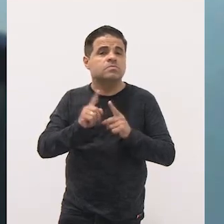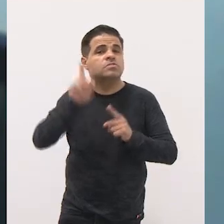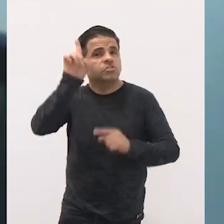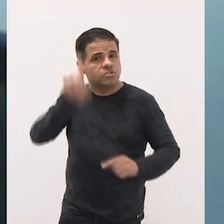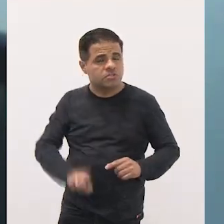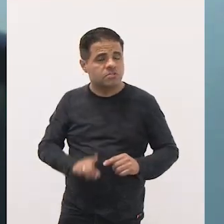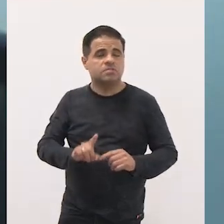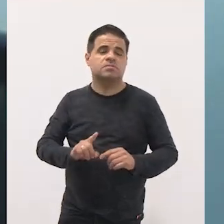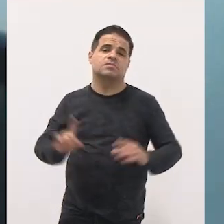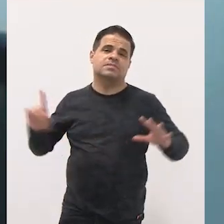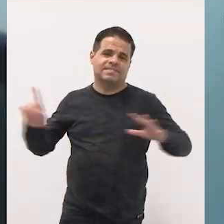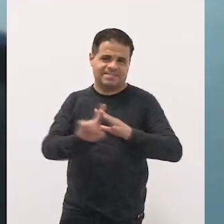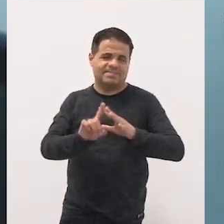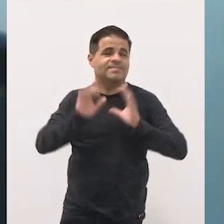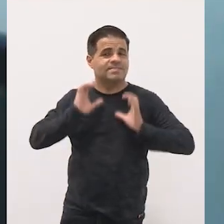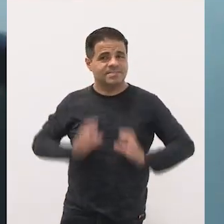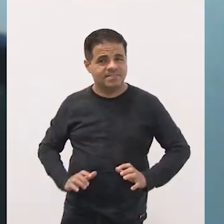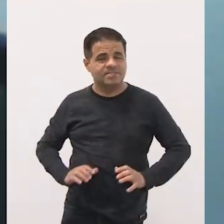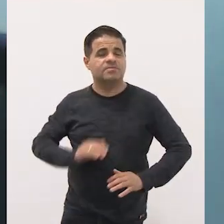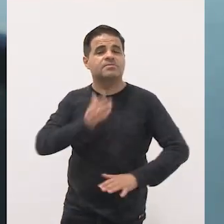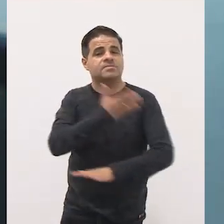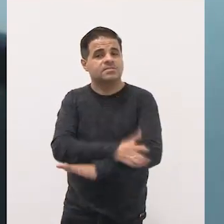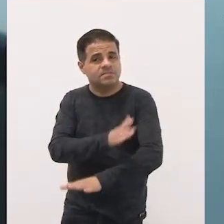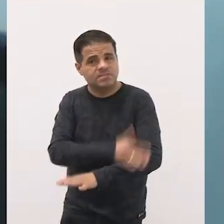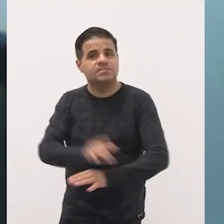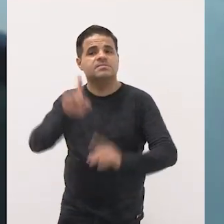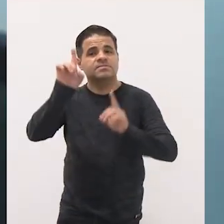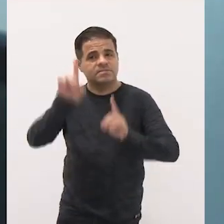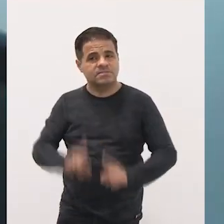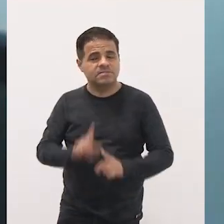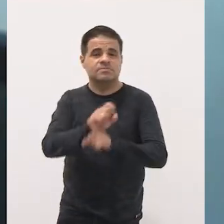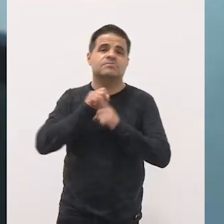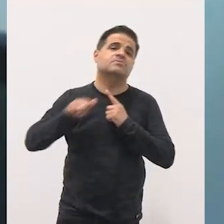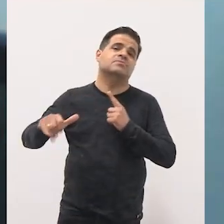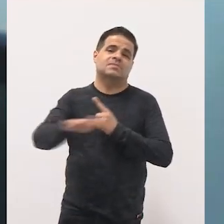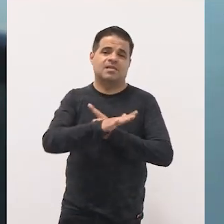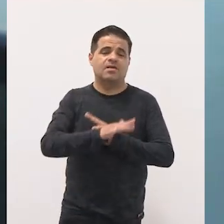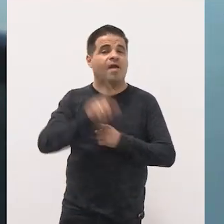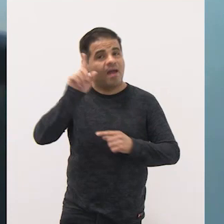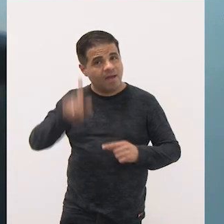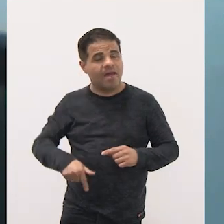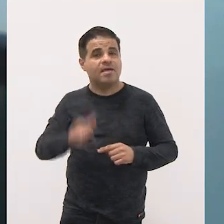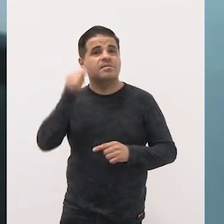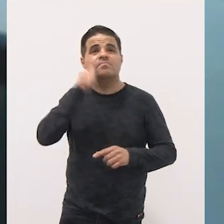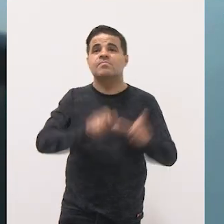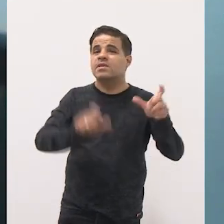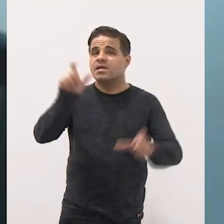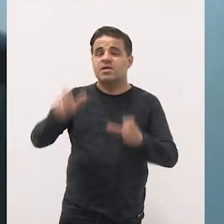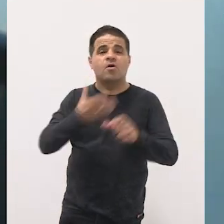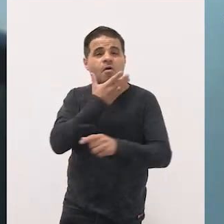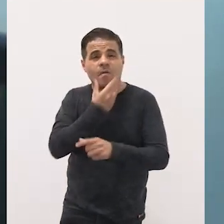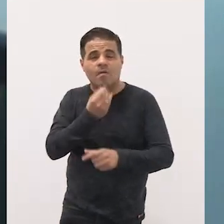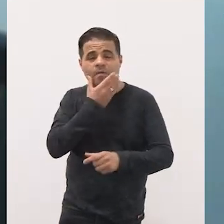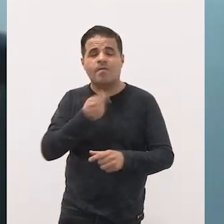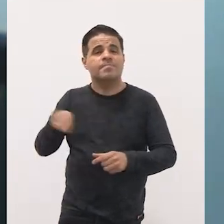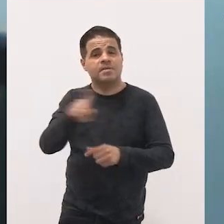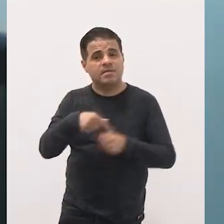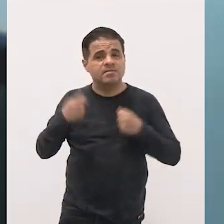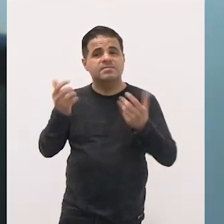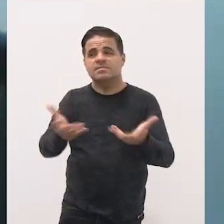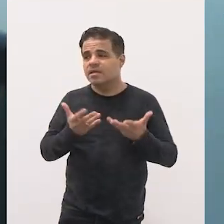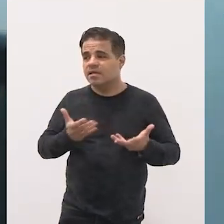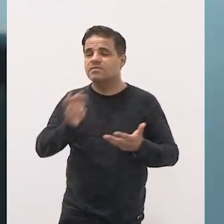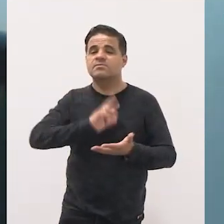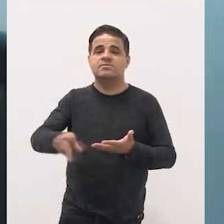é cidadania, é exercício do direito social. É isso que essas mulheres e homens querem. Então,